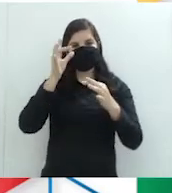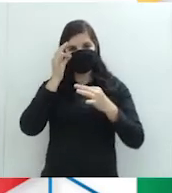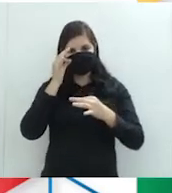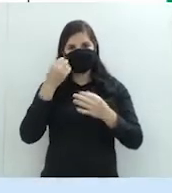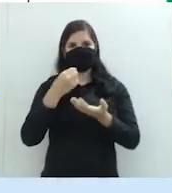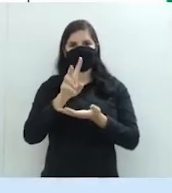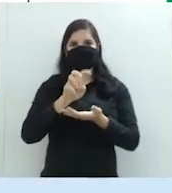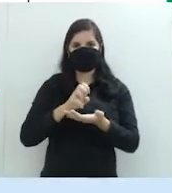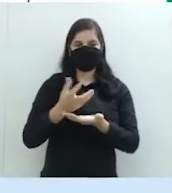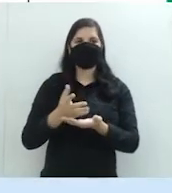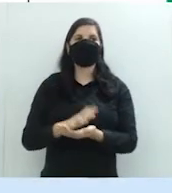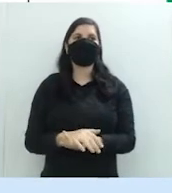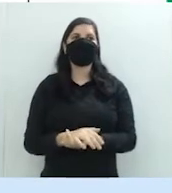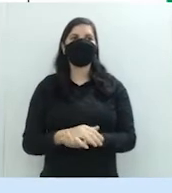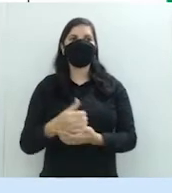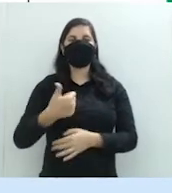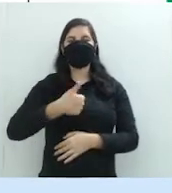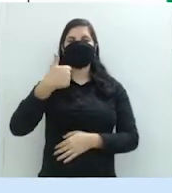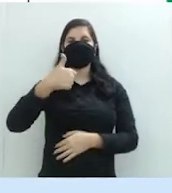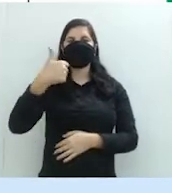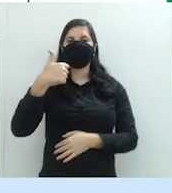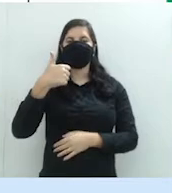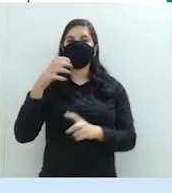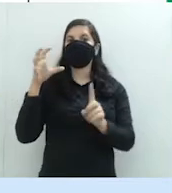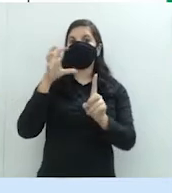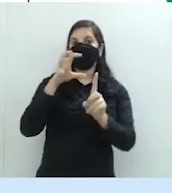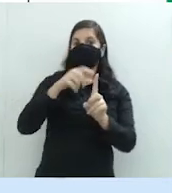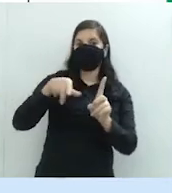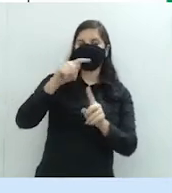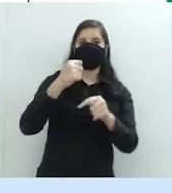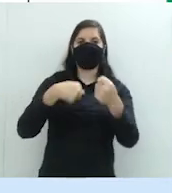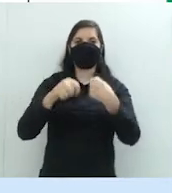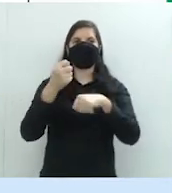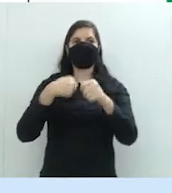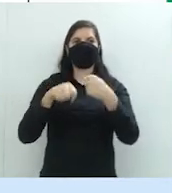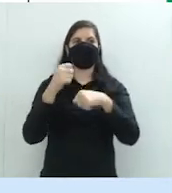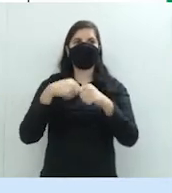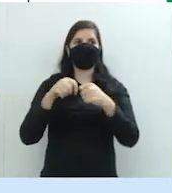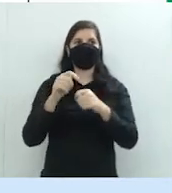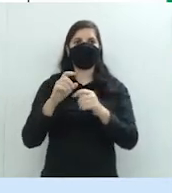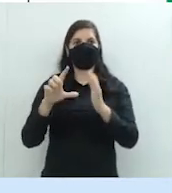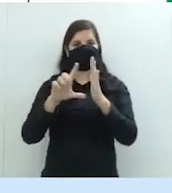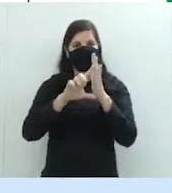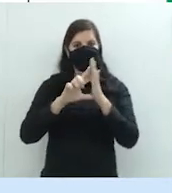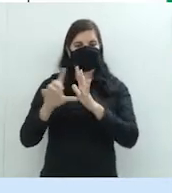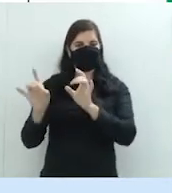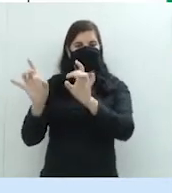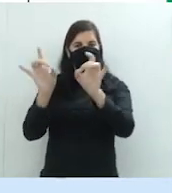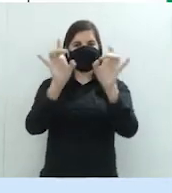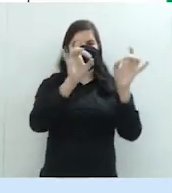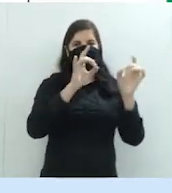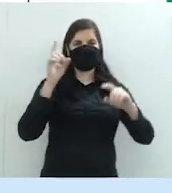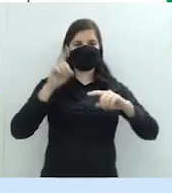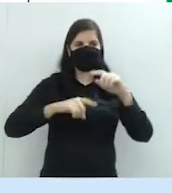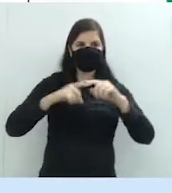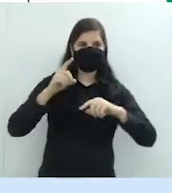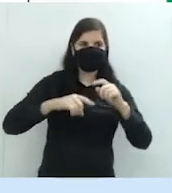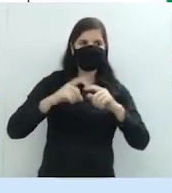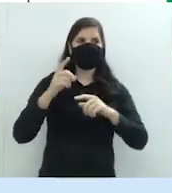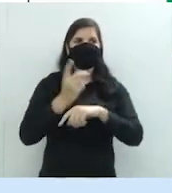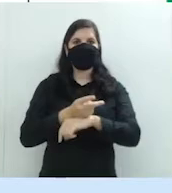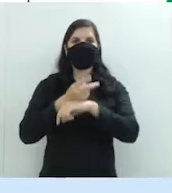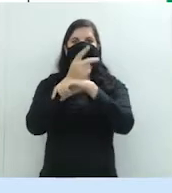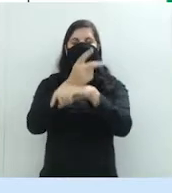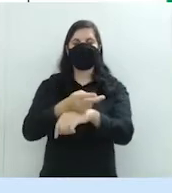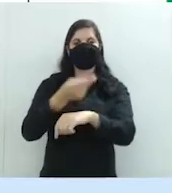nosso EducaPR. Primeiro, as motivações econômicas. Comércio de especiarias.